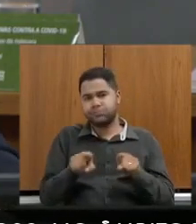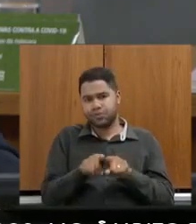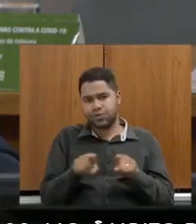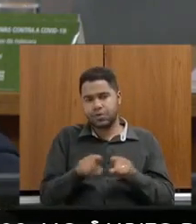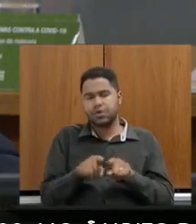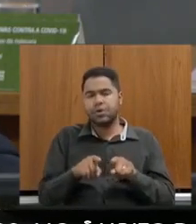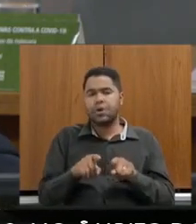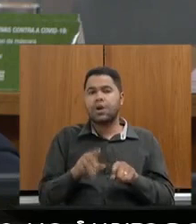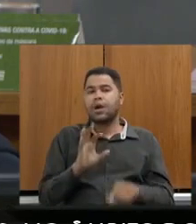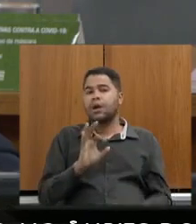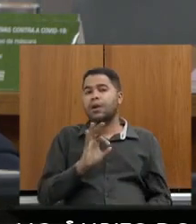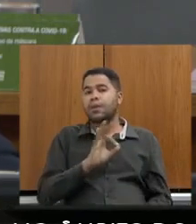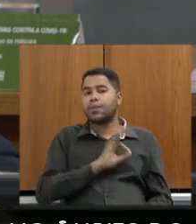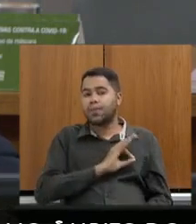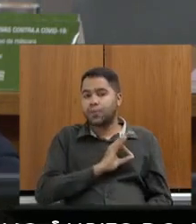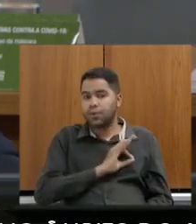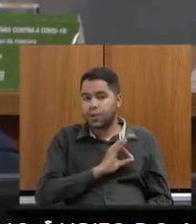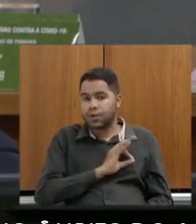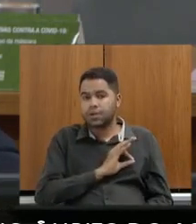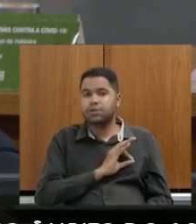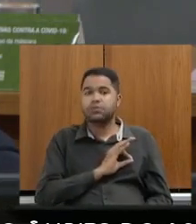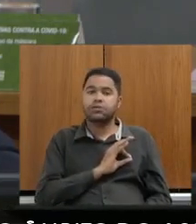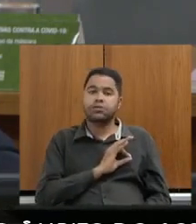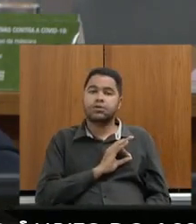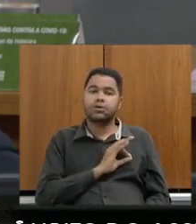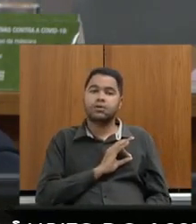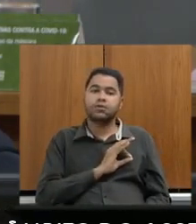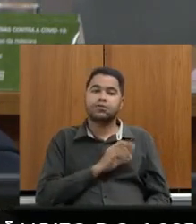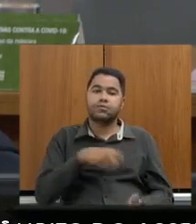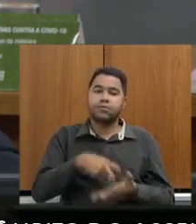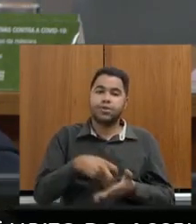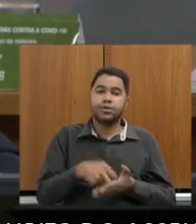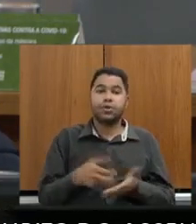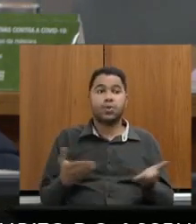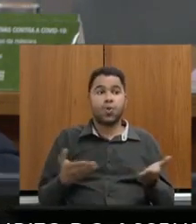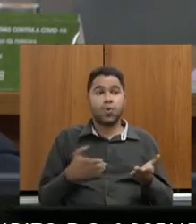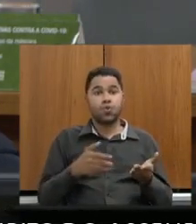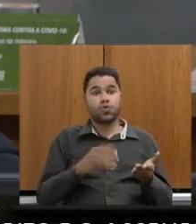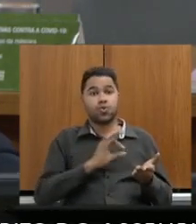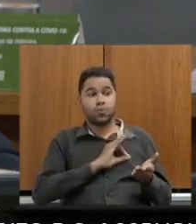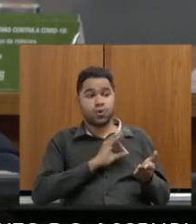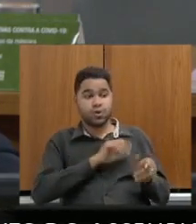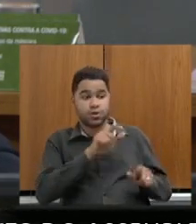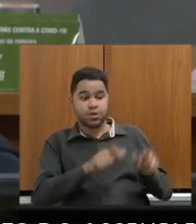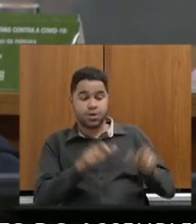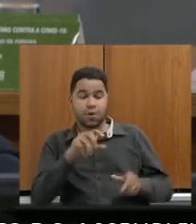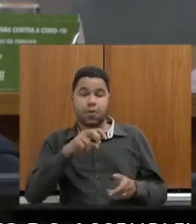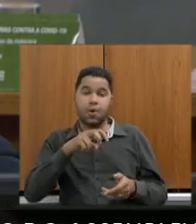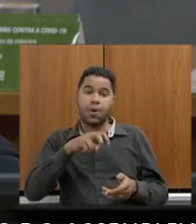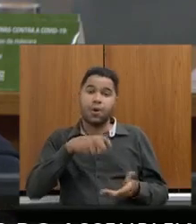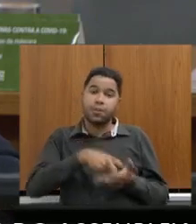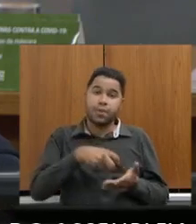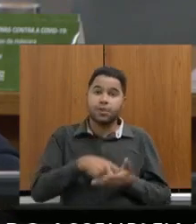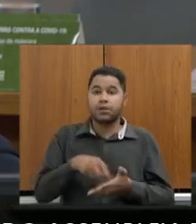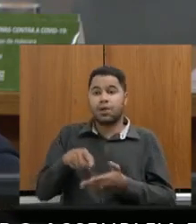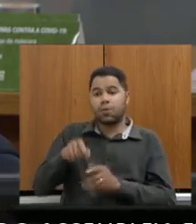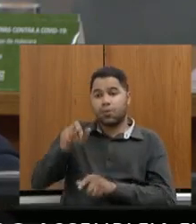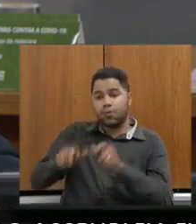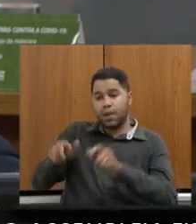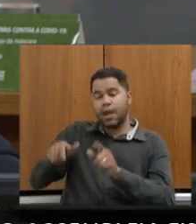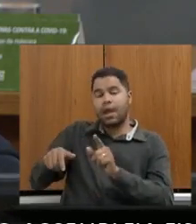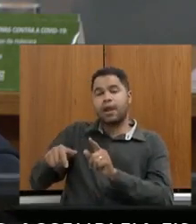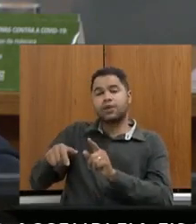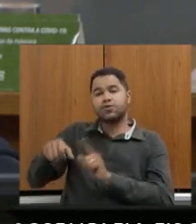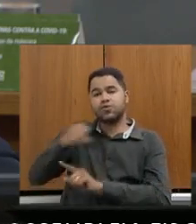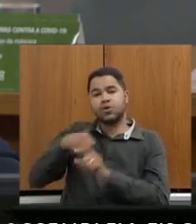polícia penal propício Então hoje é os policiais penais e os Agentes socioeducativos já tem a tranquilidade de